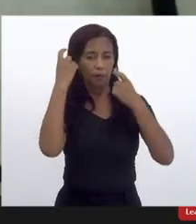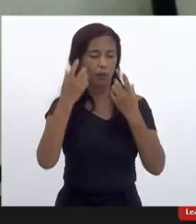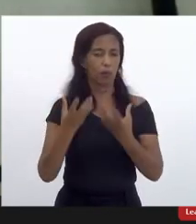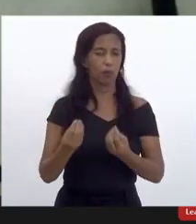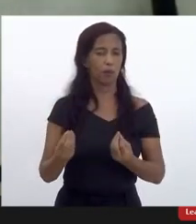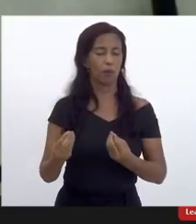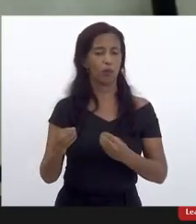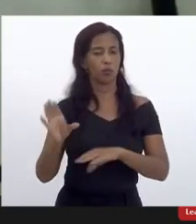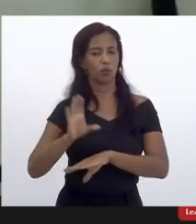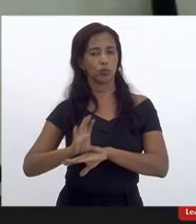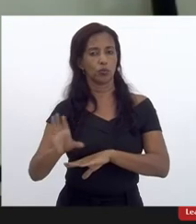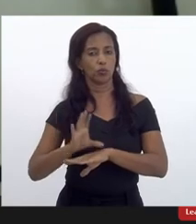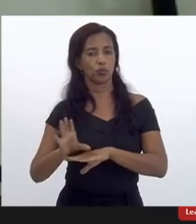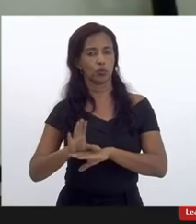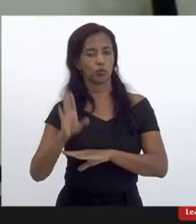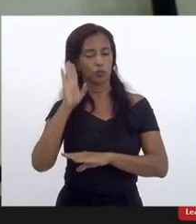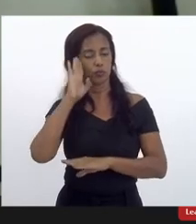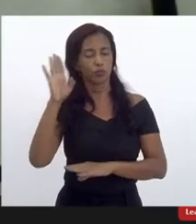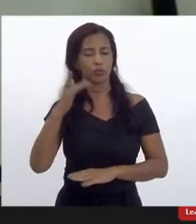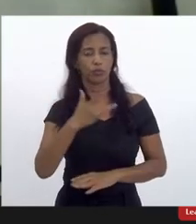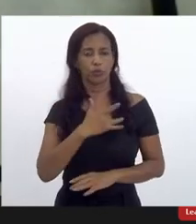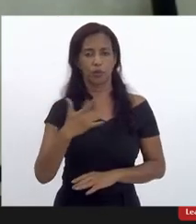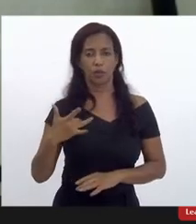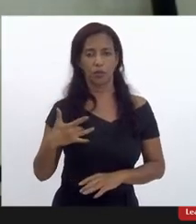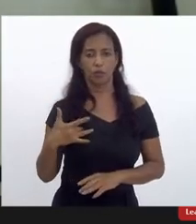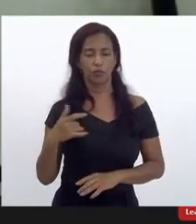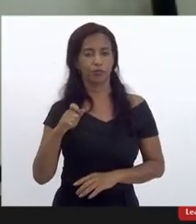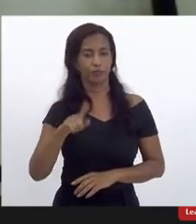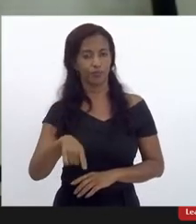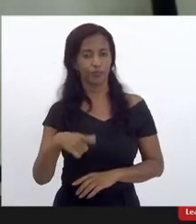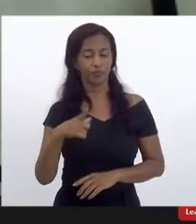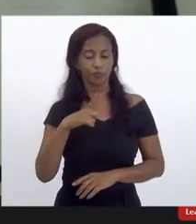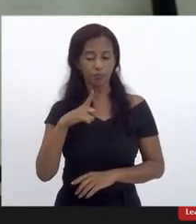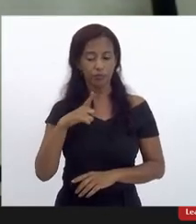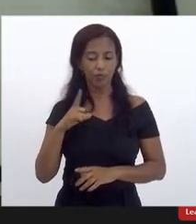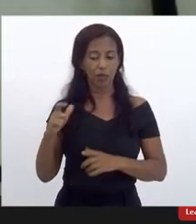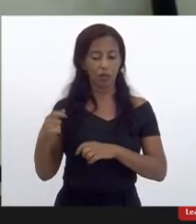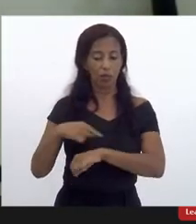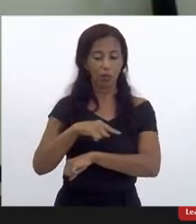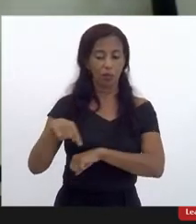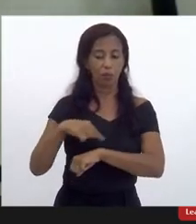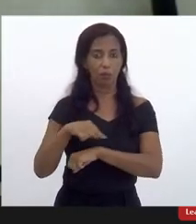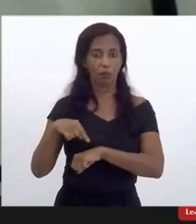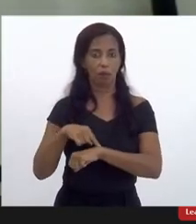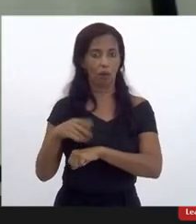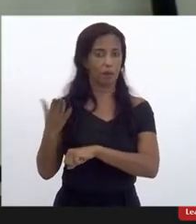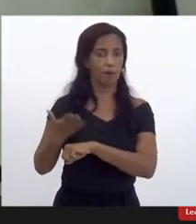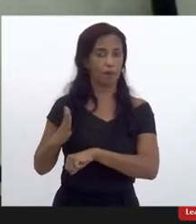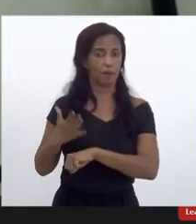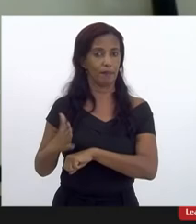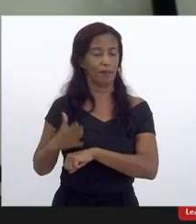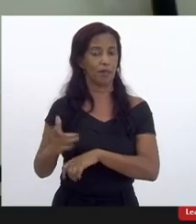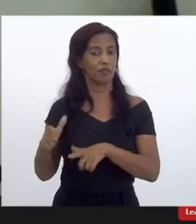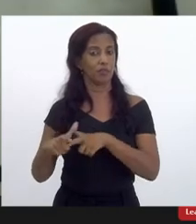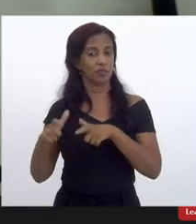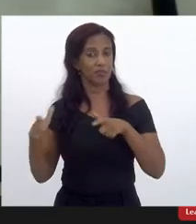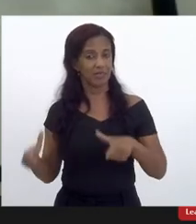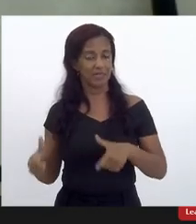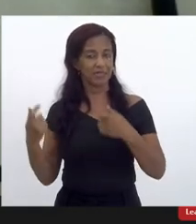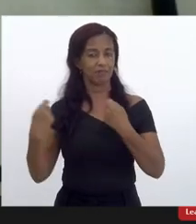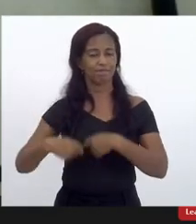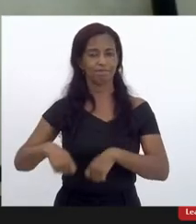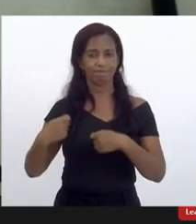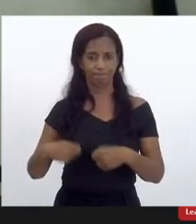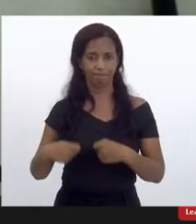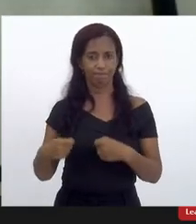cursos, principalmente da área de saúde, que é onde eu tenho uma carga horária prática muito grande, sendo